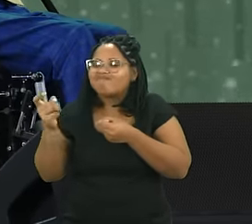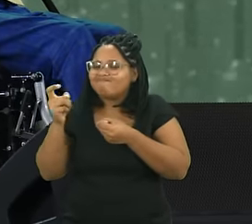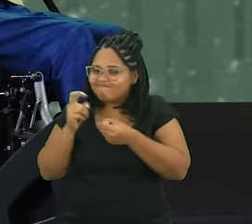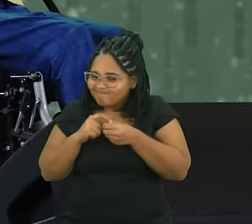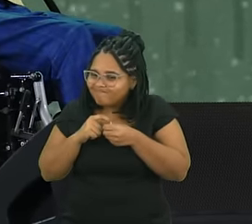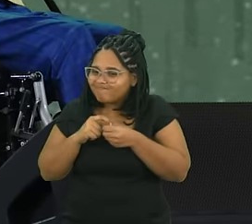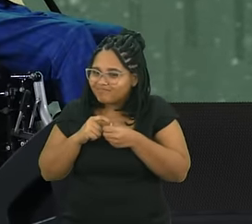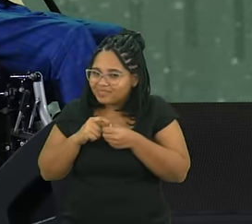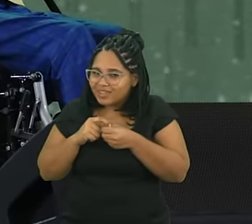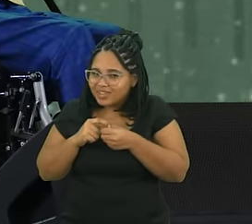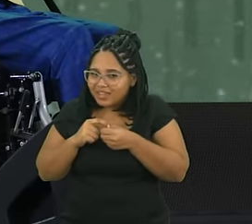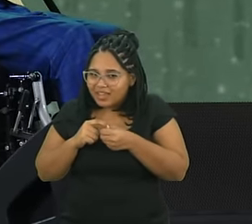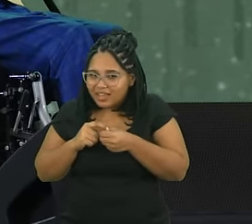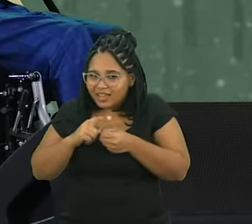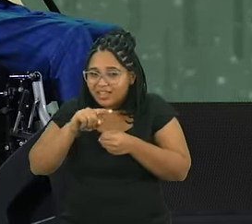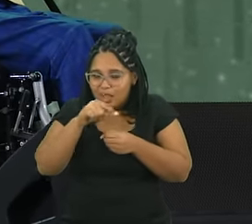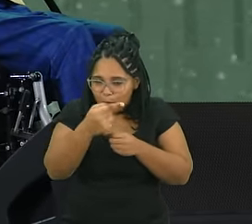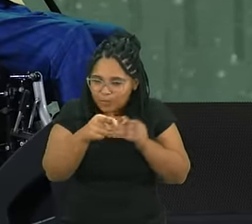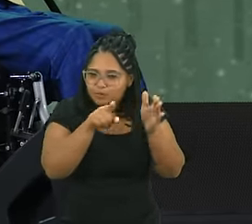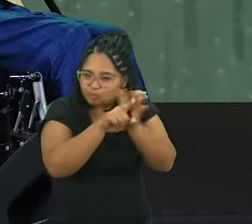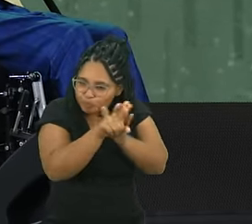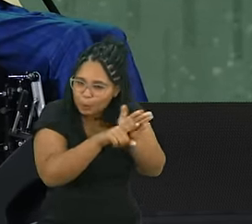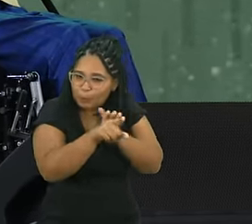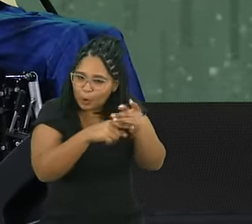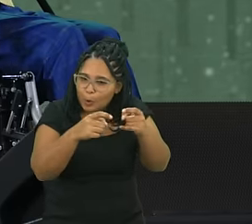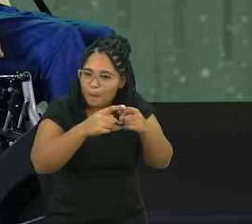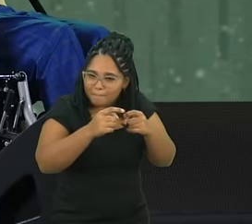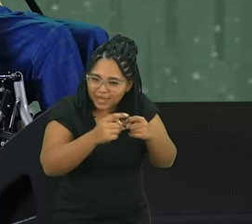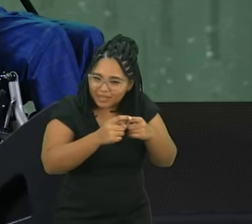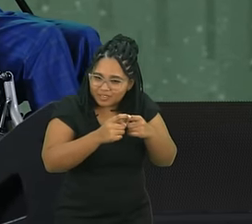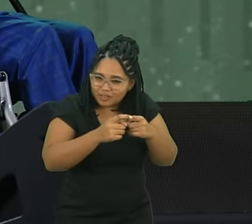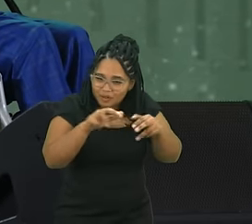Imediatamente procuramos o neurocirurgião que operou ele pela primeira vez.